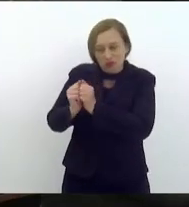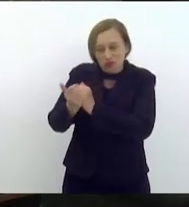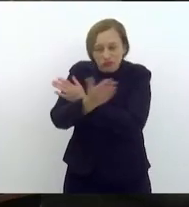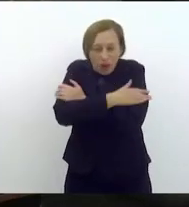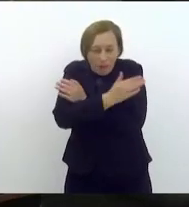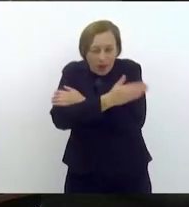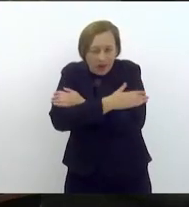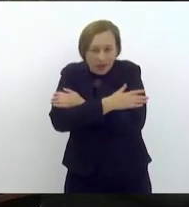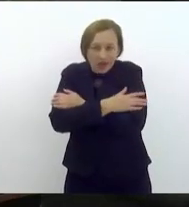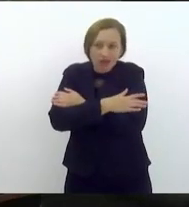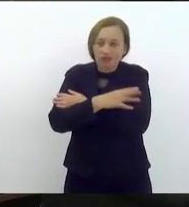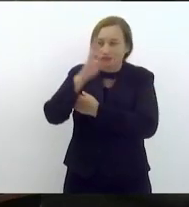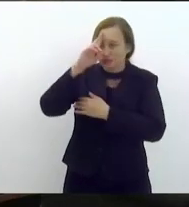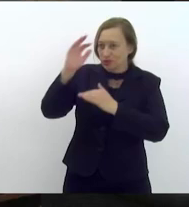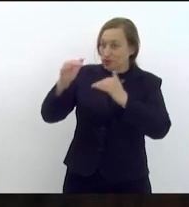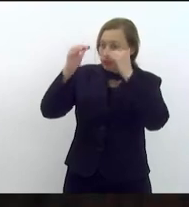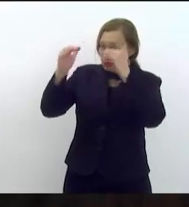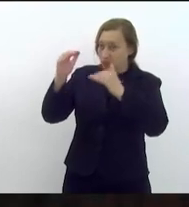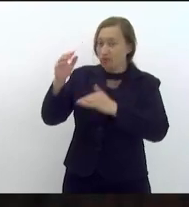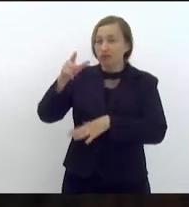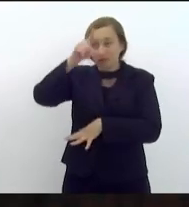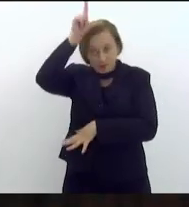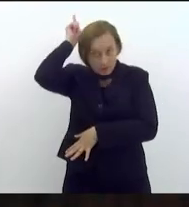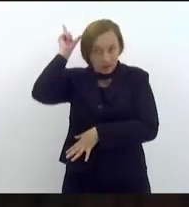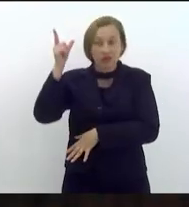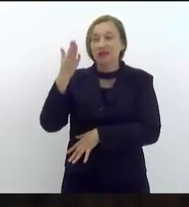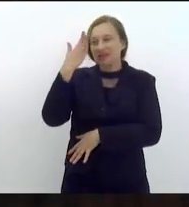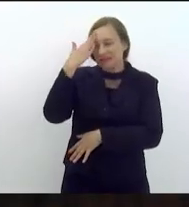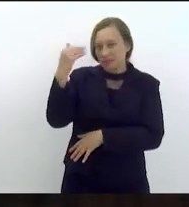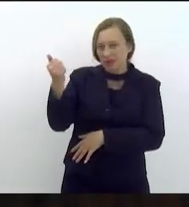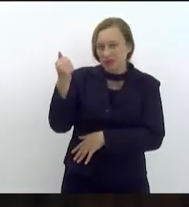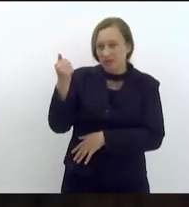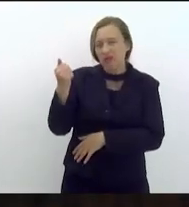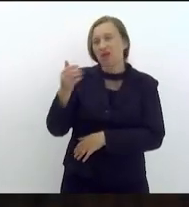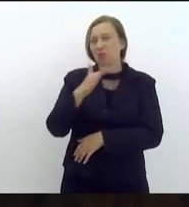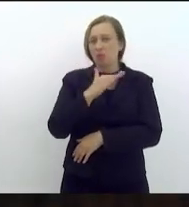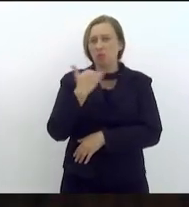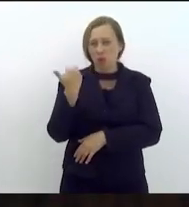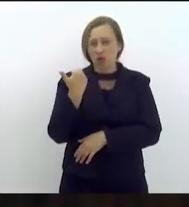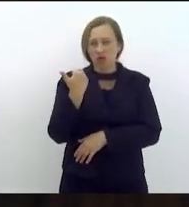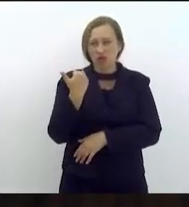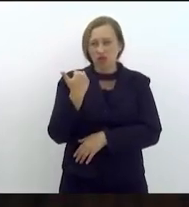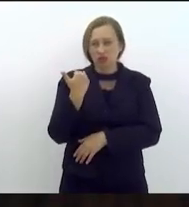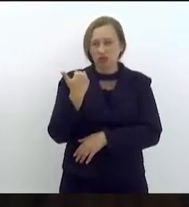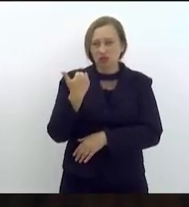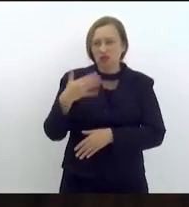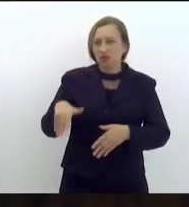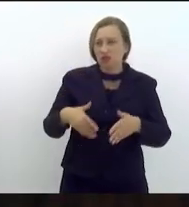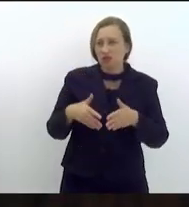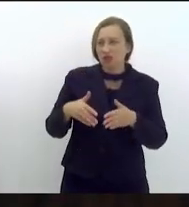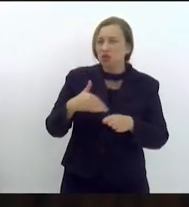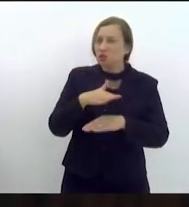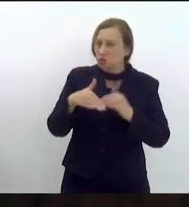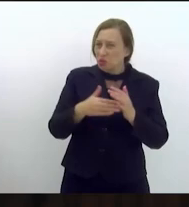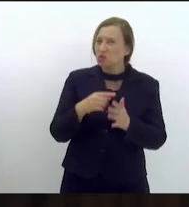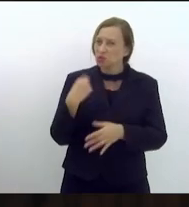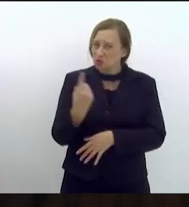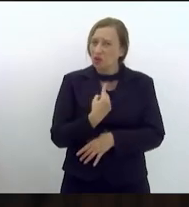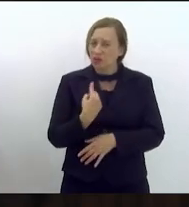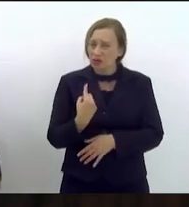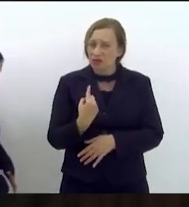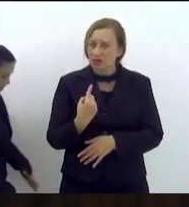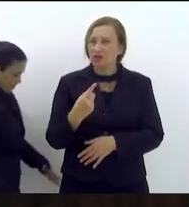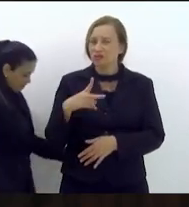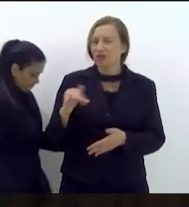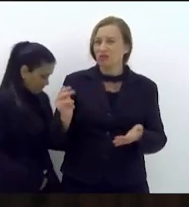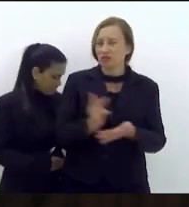vossa excelência nós sabemos que é a morte é o caminho de todos nós mas é sempre muito